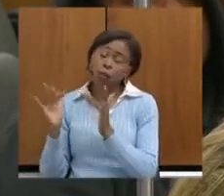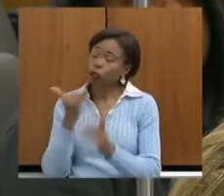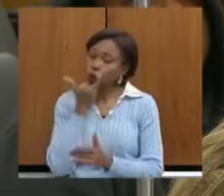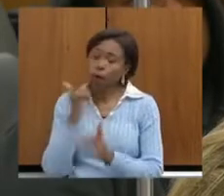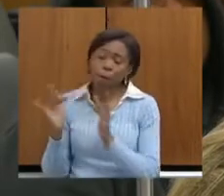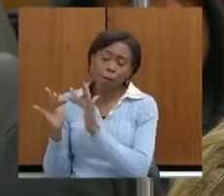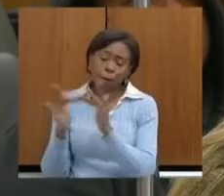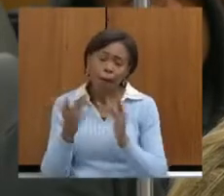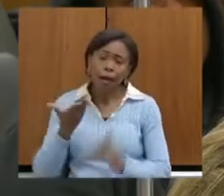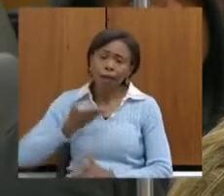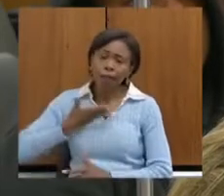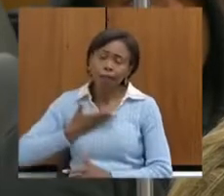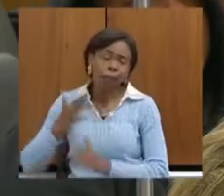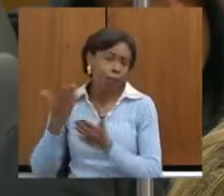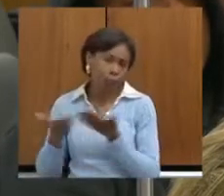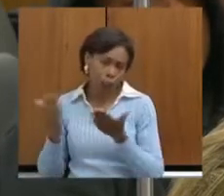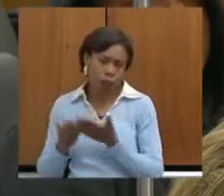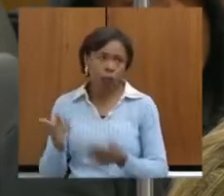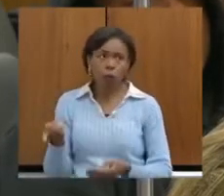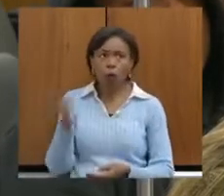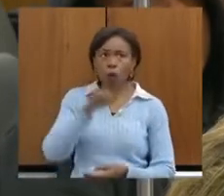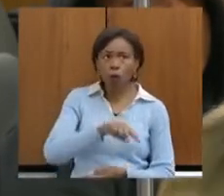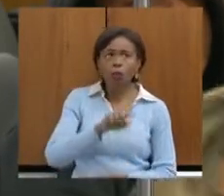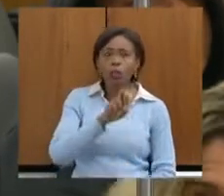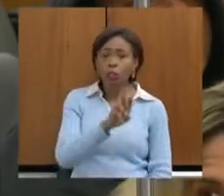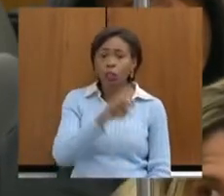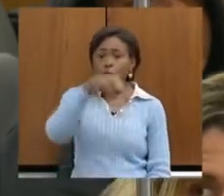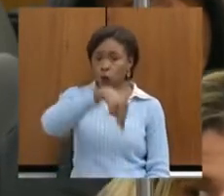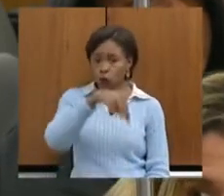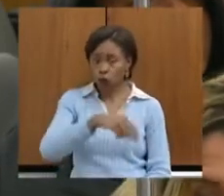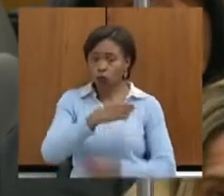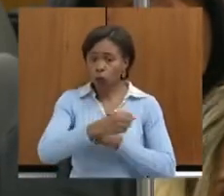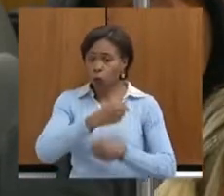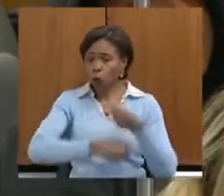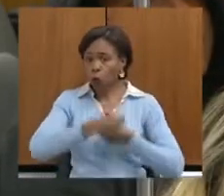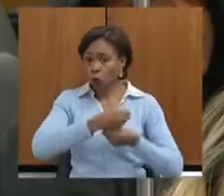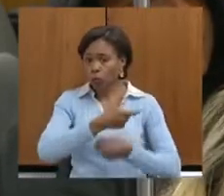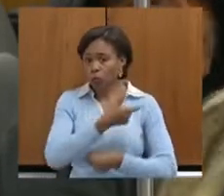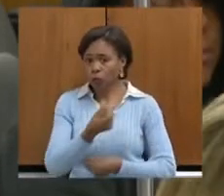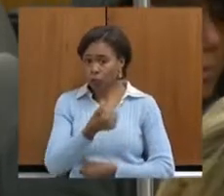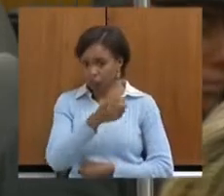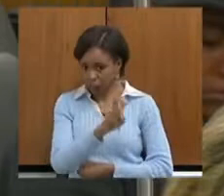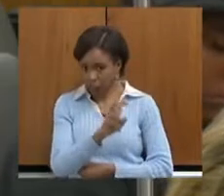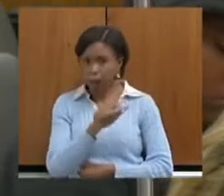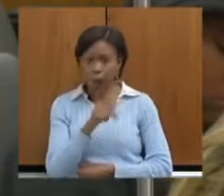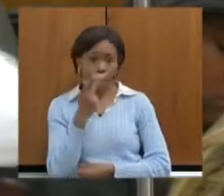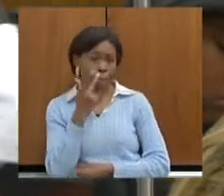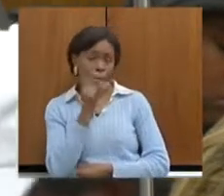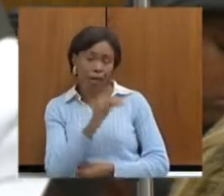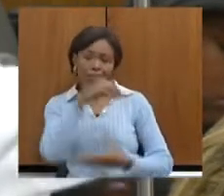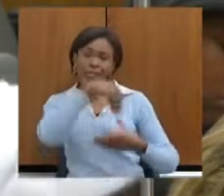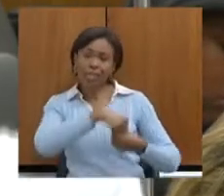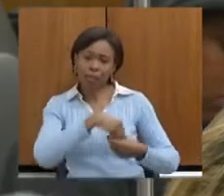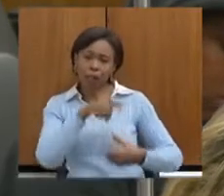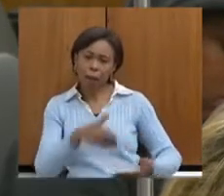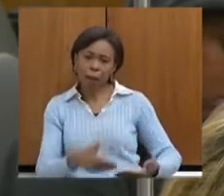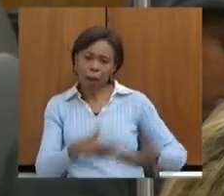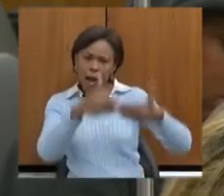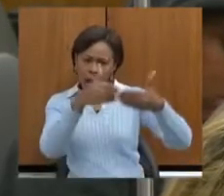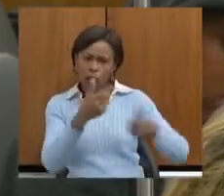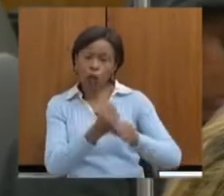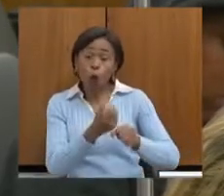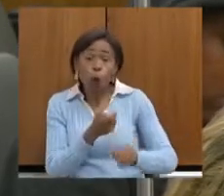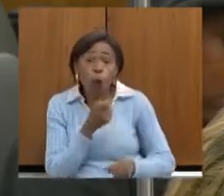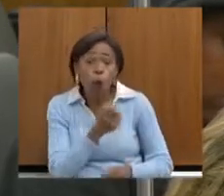e no dia cinco de novembro 2015 meu pai estava no rompimento da barragem e ele